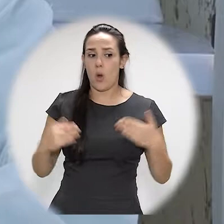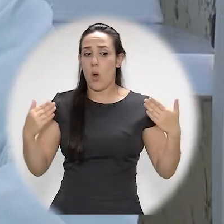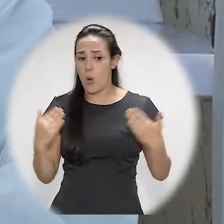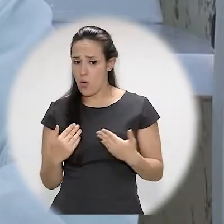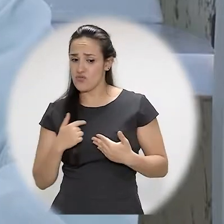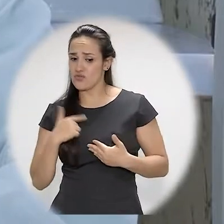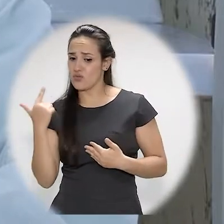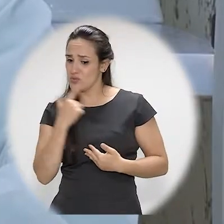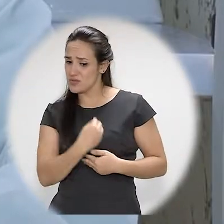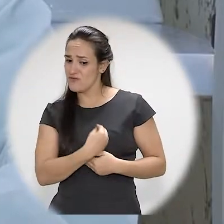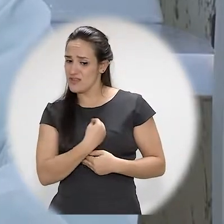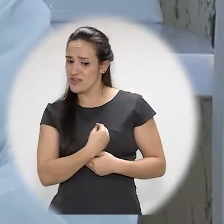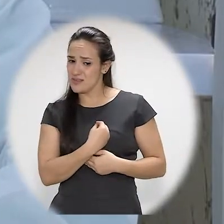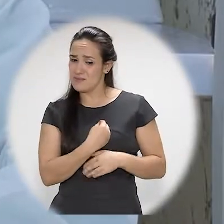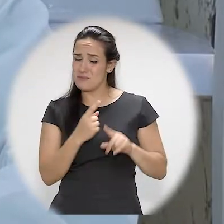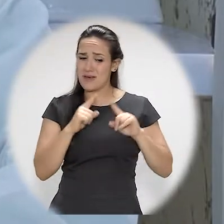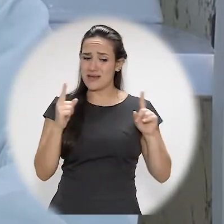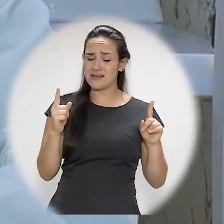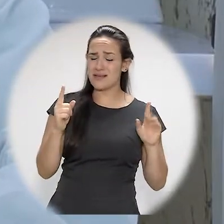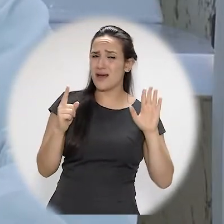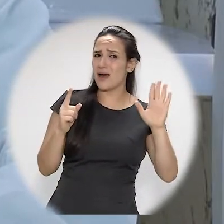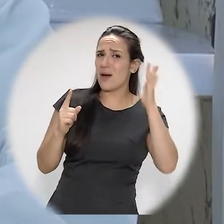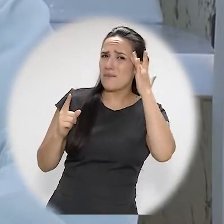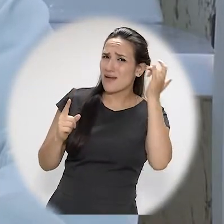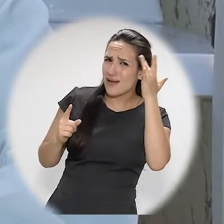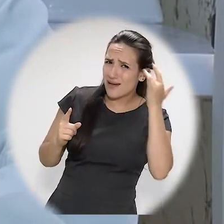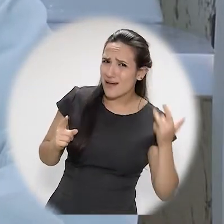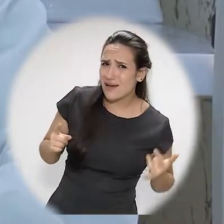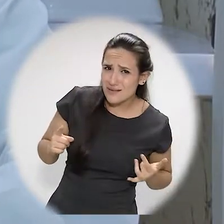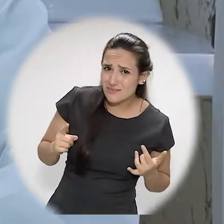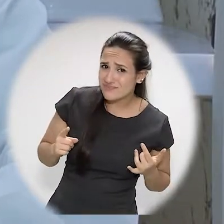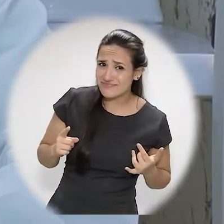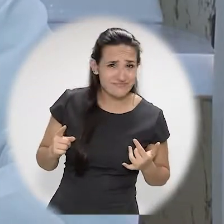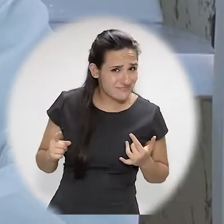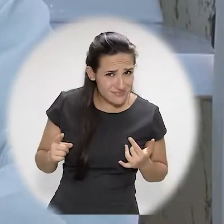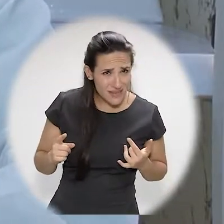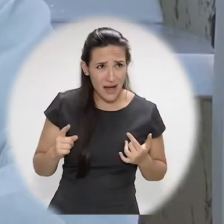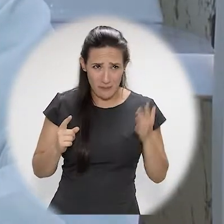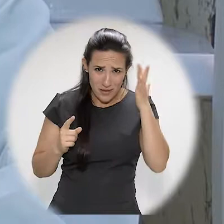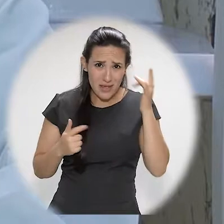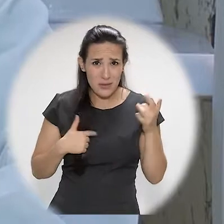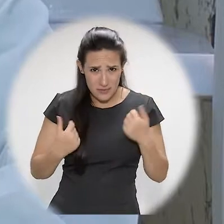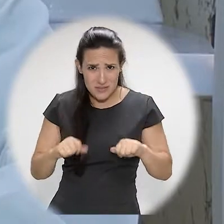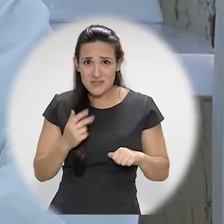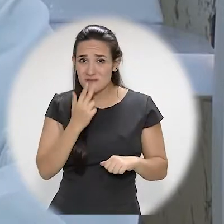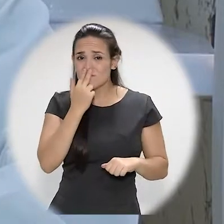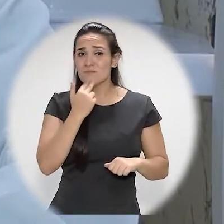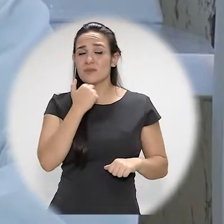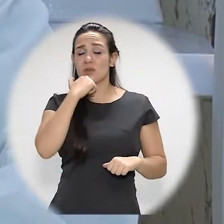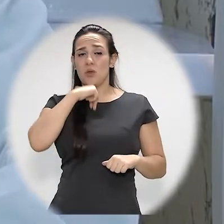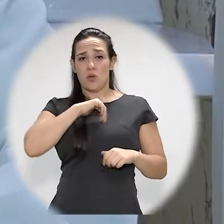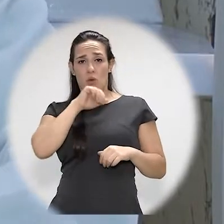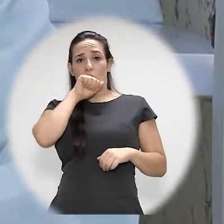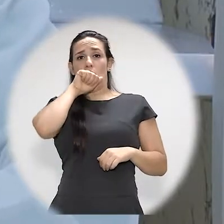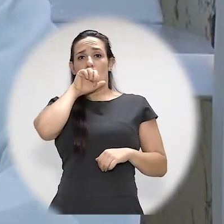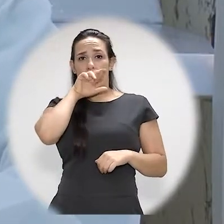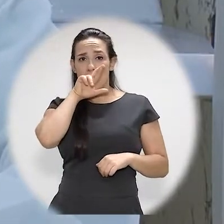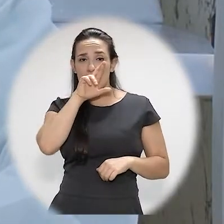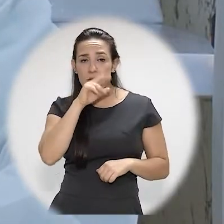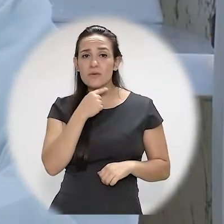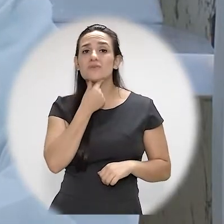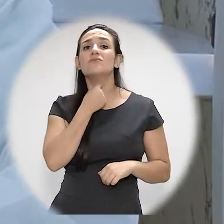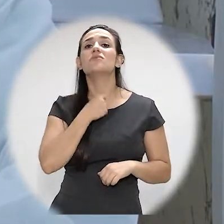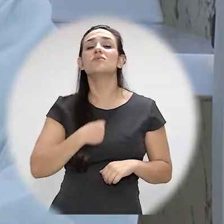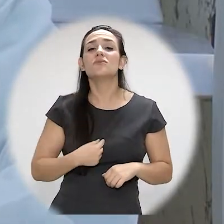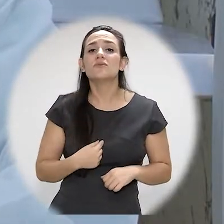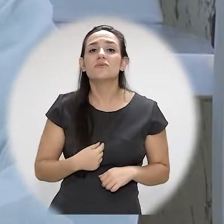consegui passar bem, hoje eu consegui suportar, e amanhã como será? Será que amanhã eu vou precisar de oxigênio? Será que amanhã